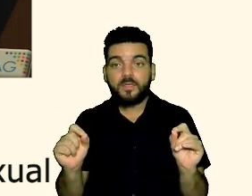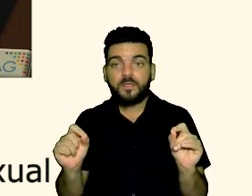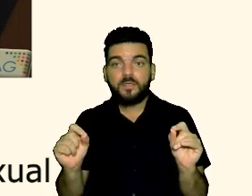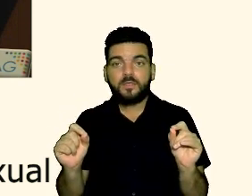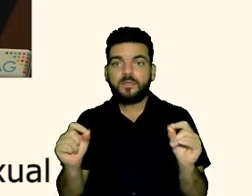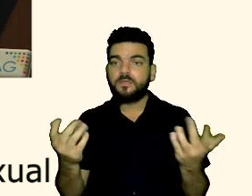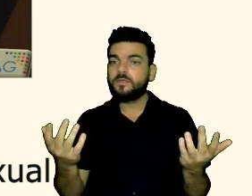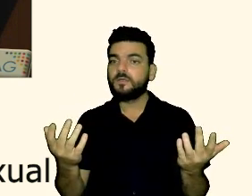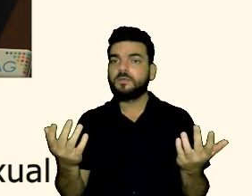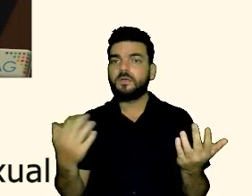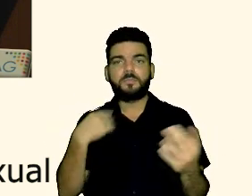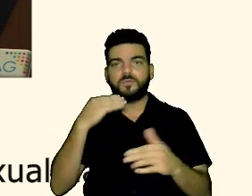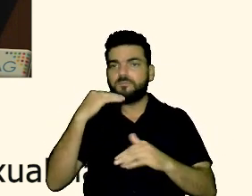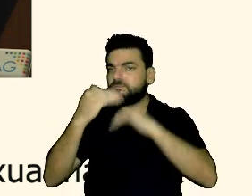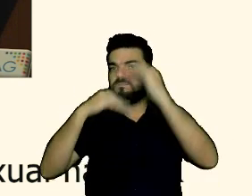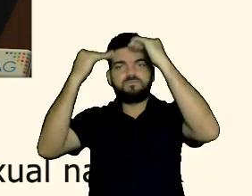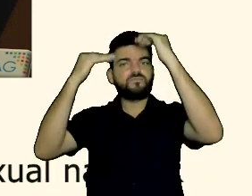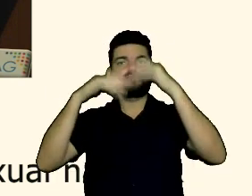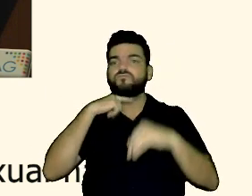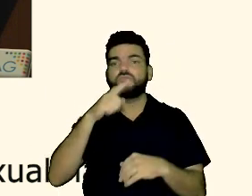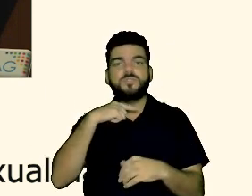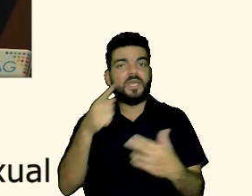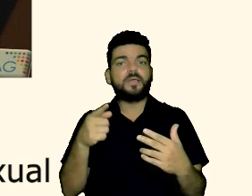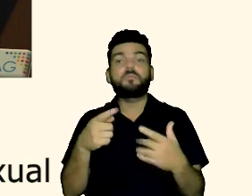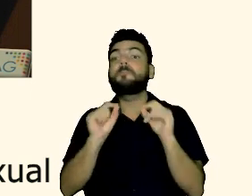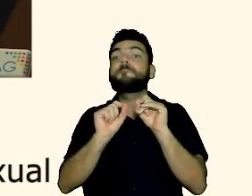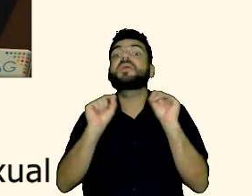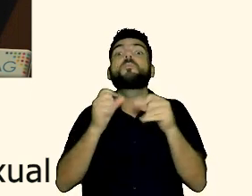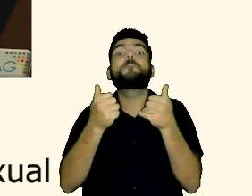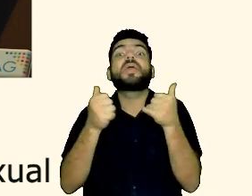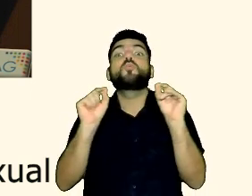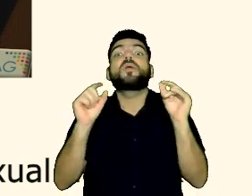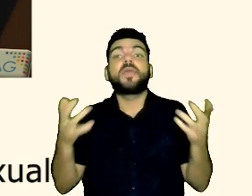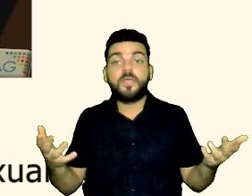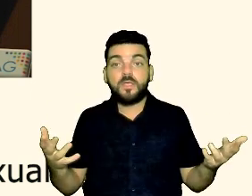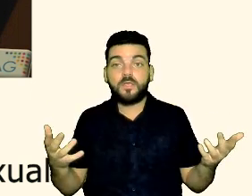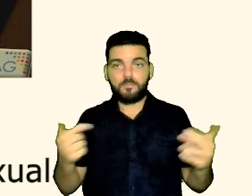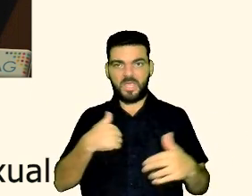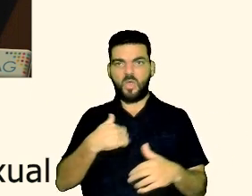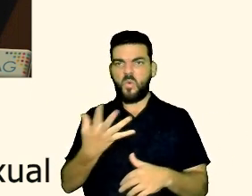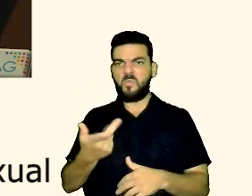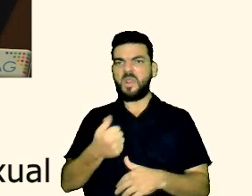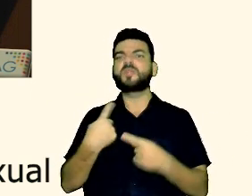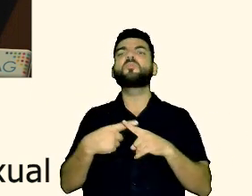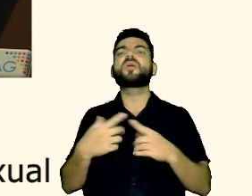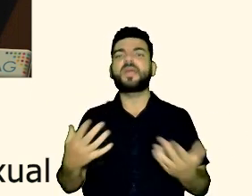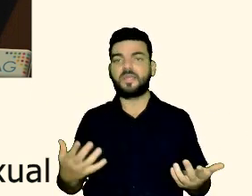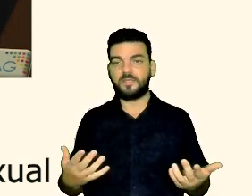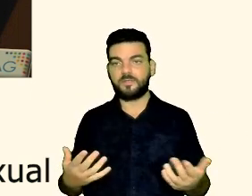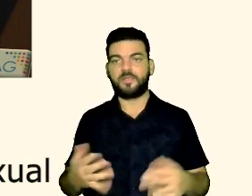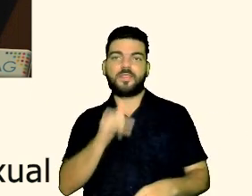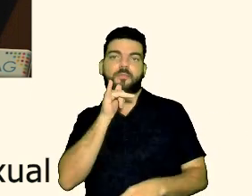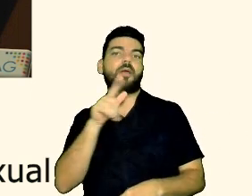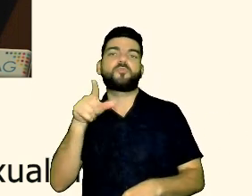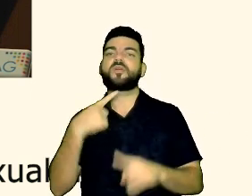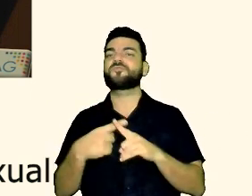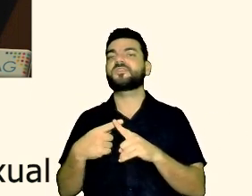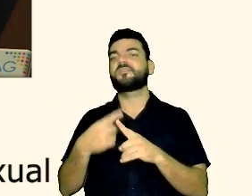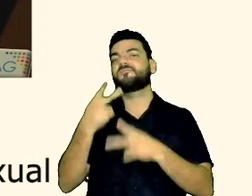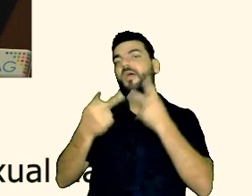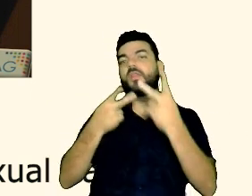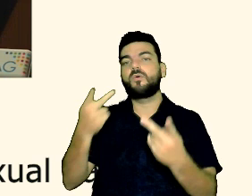nós. Por que, que eu sou ótima? Ah, porque você abriu um espaço bom para a sua equipe, porque eu vejo que a tua equipe tem